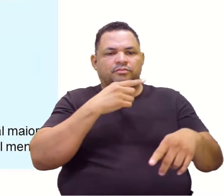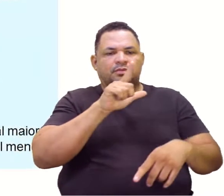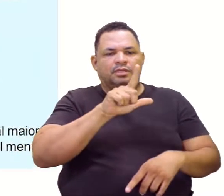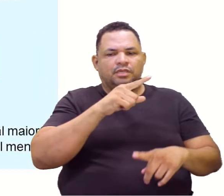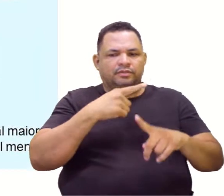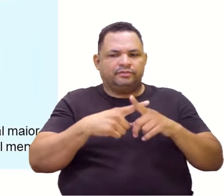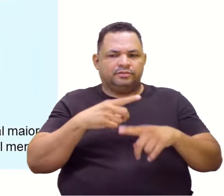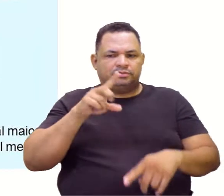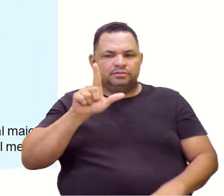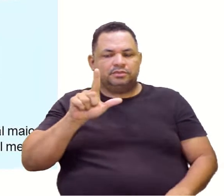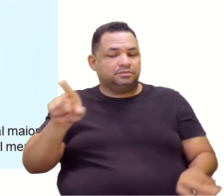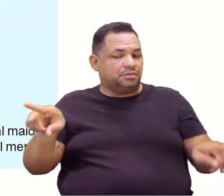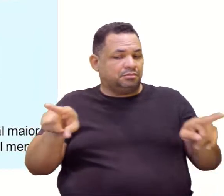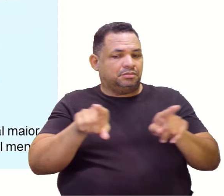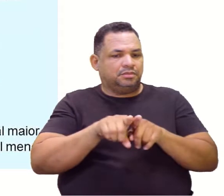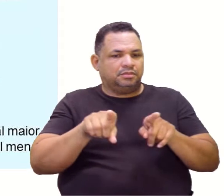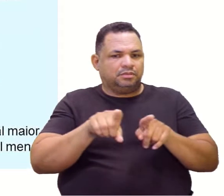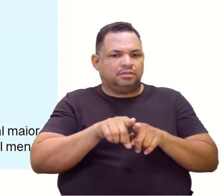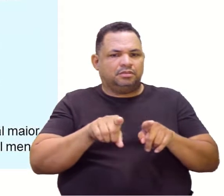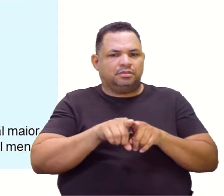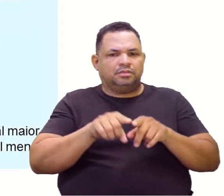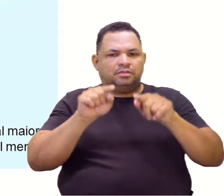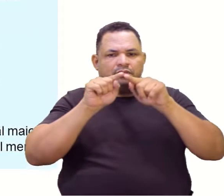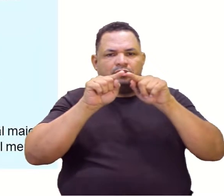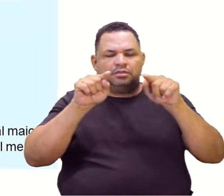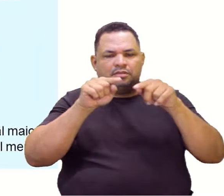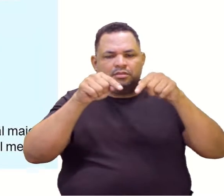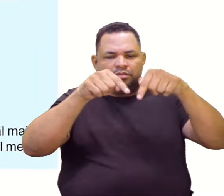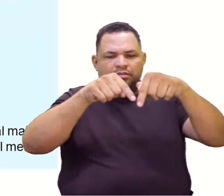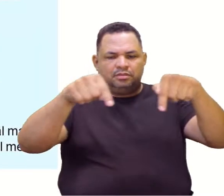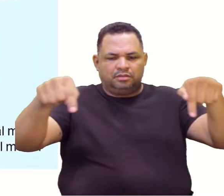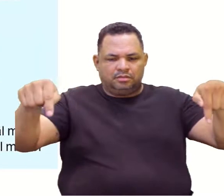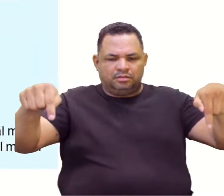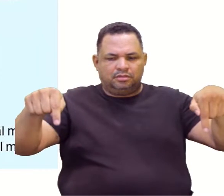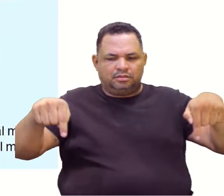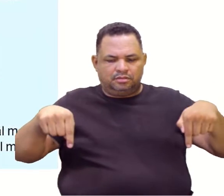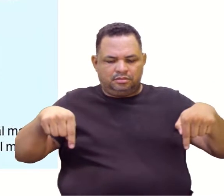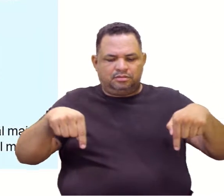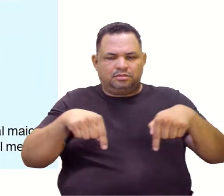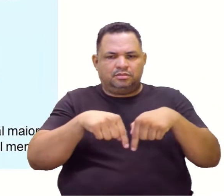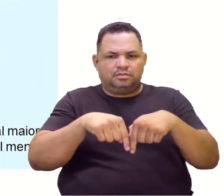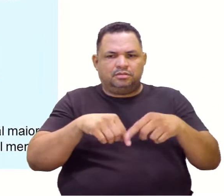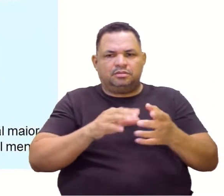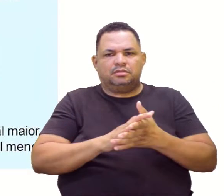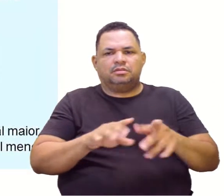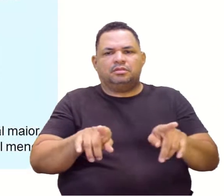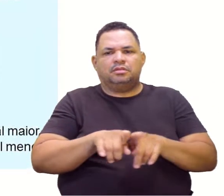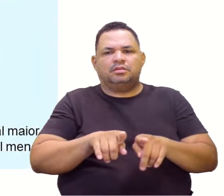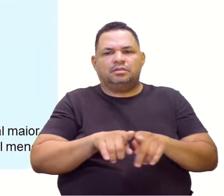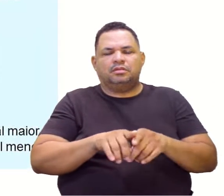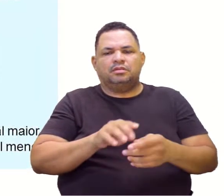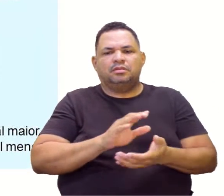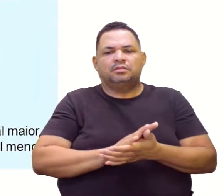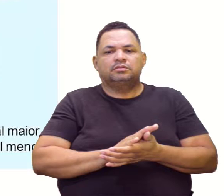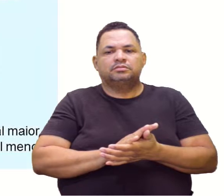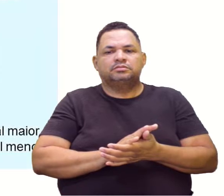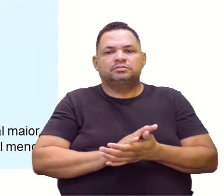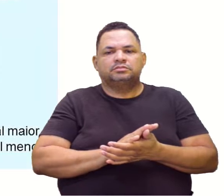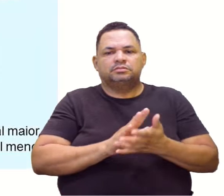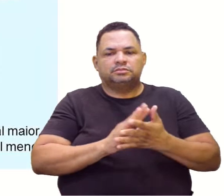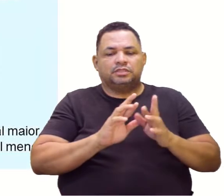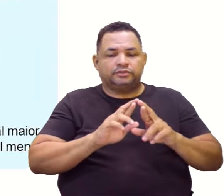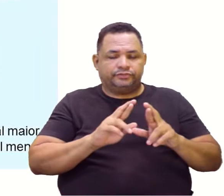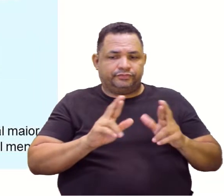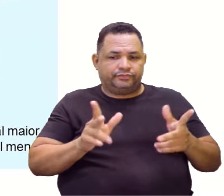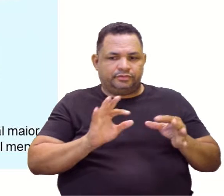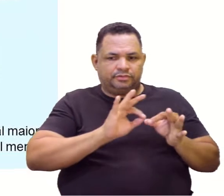tá? Beleza? No retângulo, aí o retângulo a gente tem costume de dizer que é a base vezes a altura. Também é lado vezes lado, só que são lados com